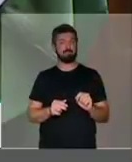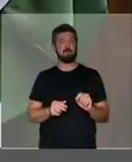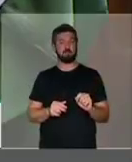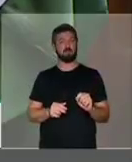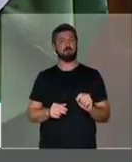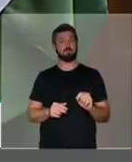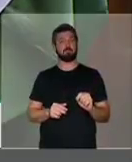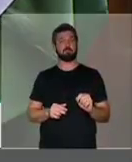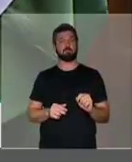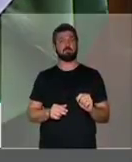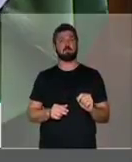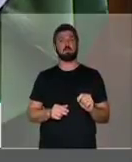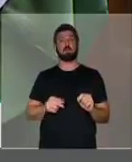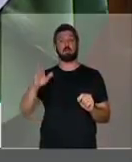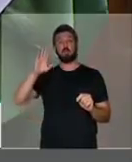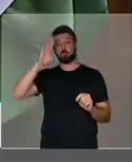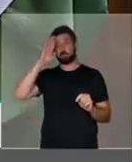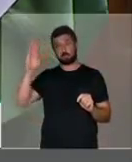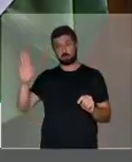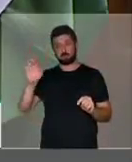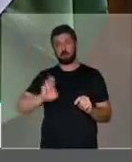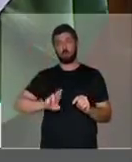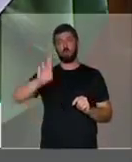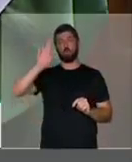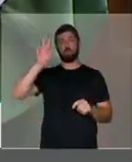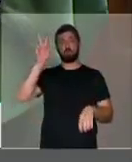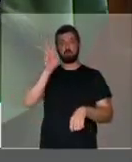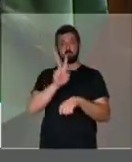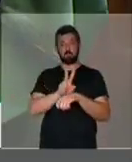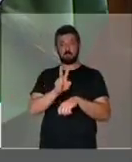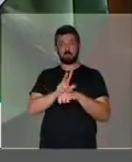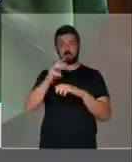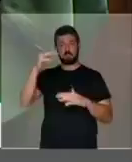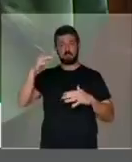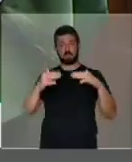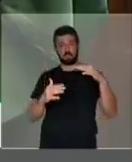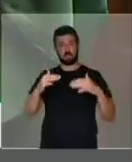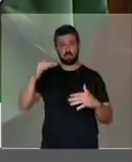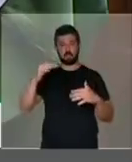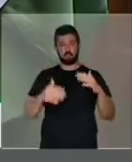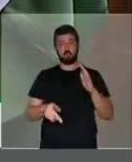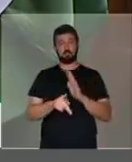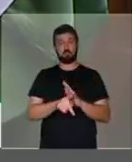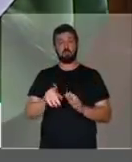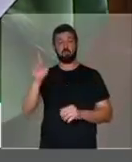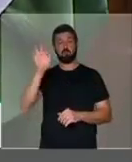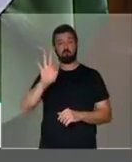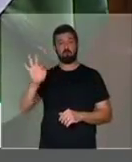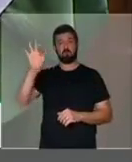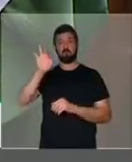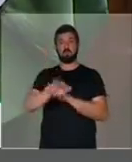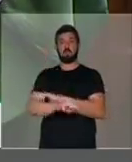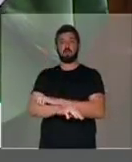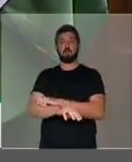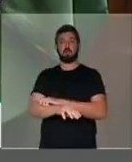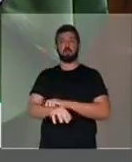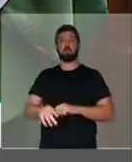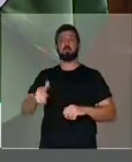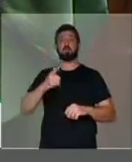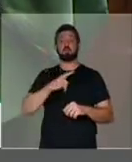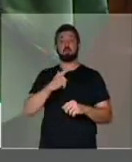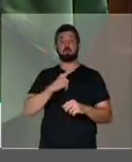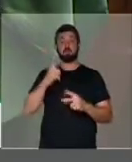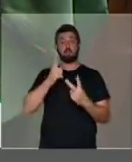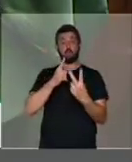na qualidade de autoridade suprema da preservação do equilíbrio do Estado Federal, que se assenta em